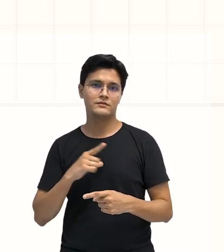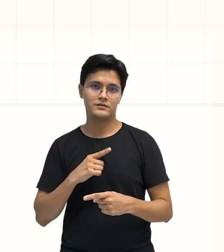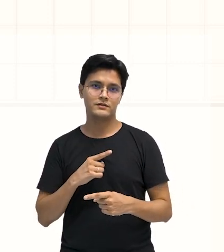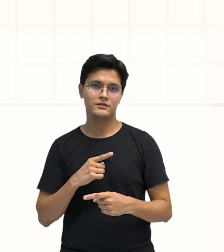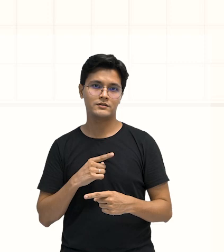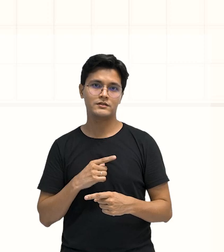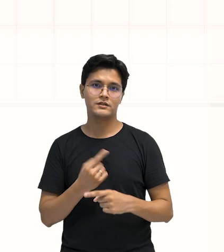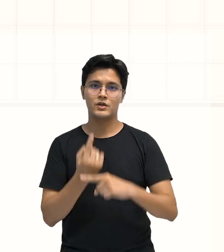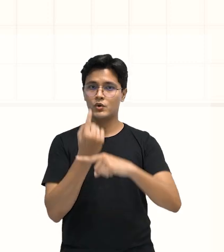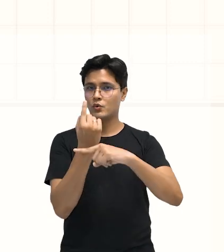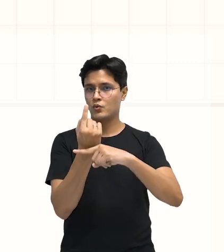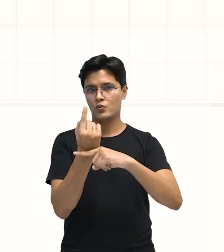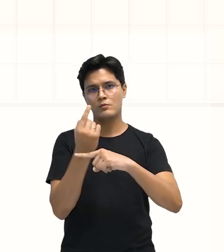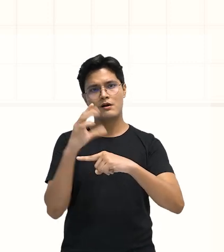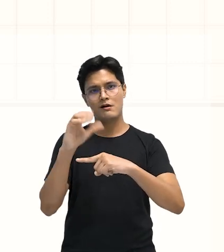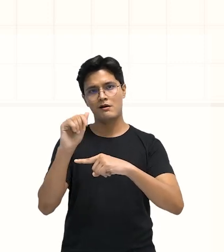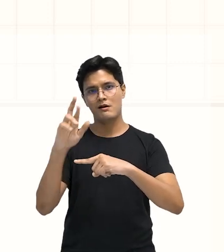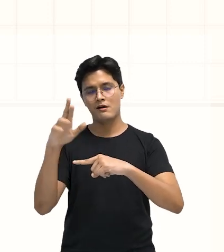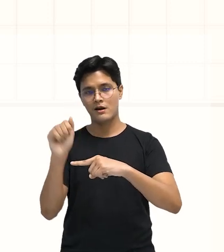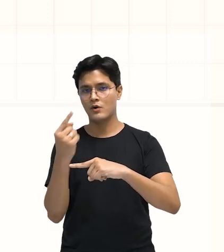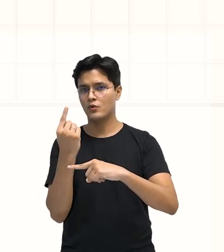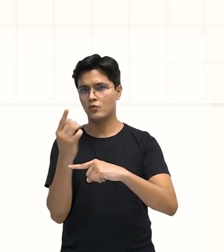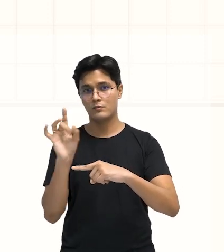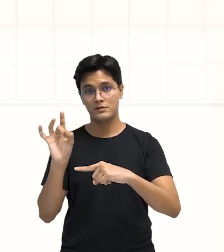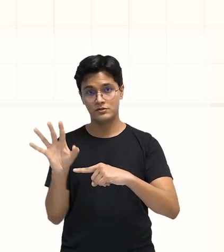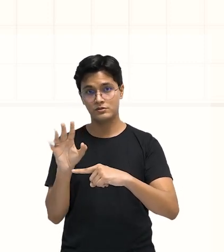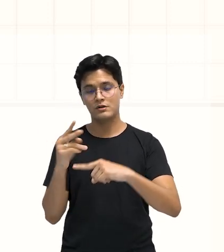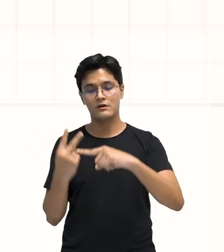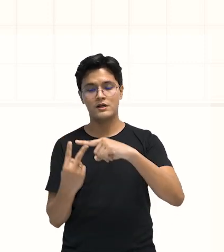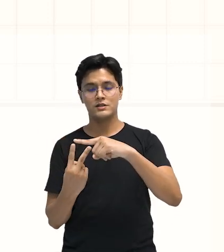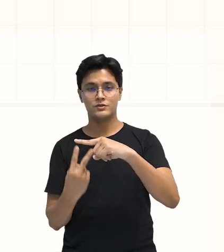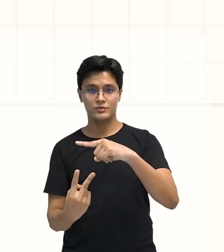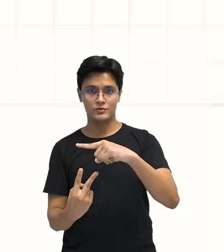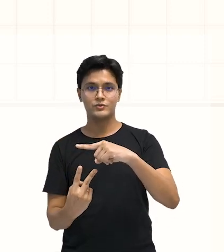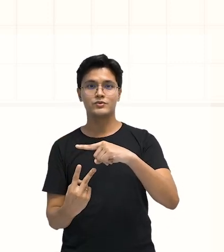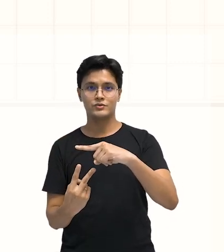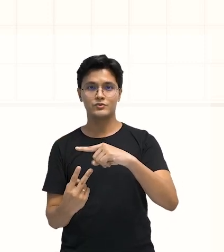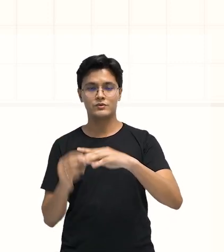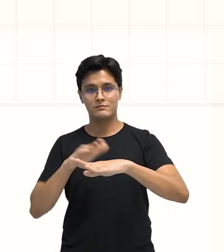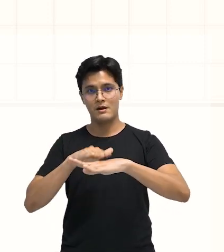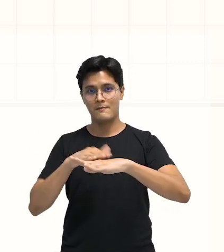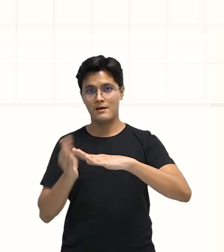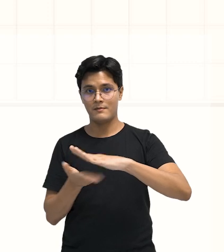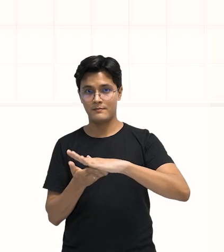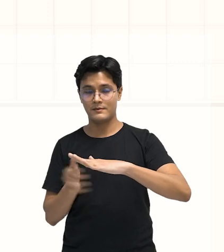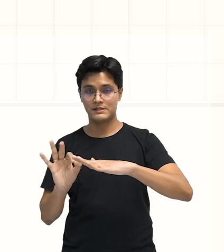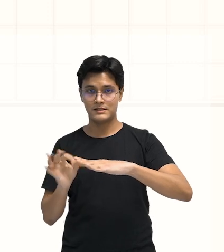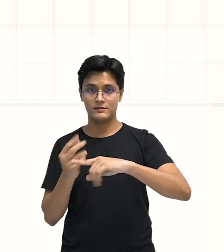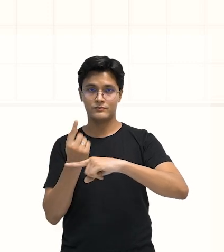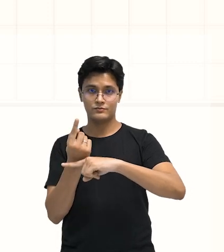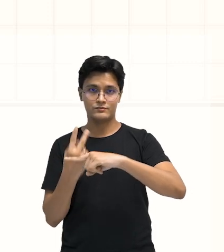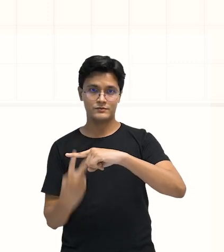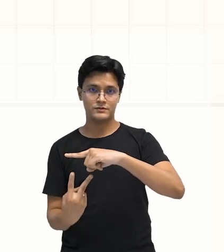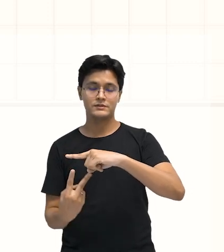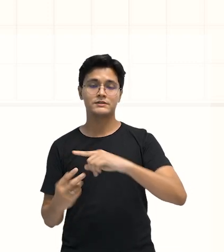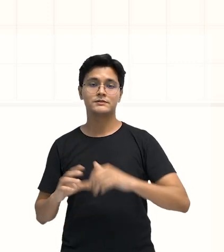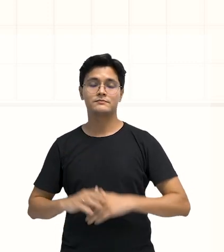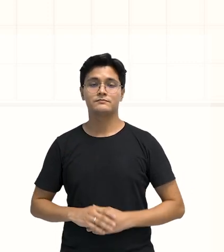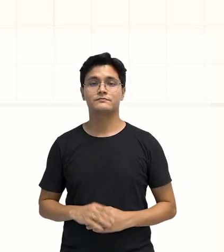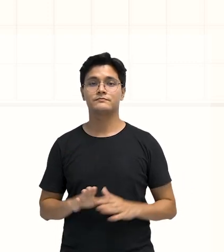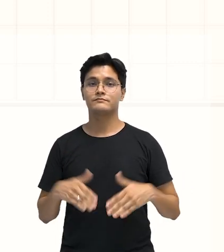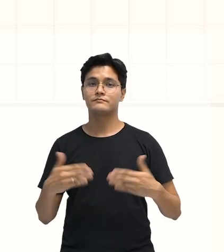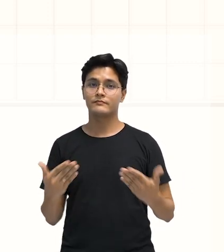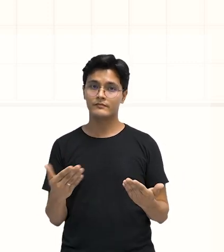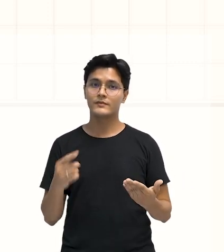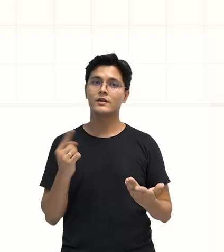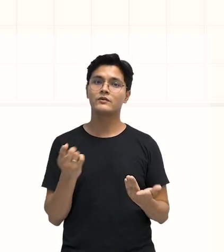uma única cara nessa moeda contra 2 do meu espaço amostral. Tá? Então são os